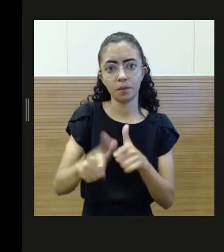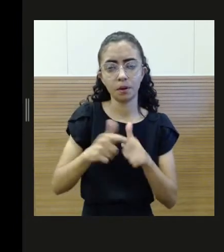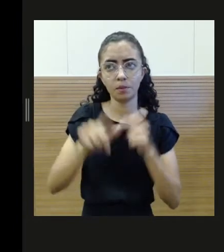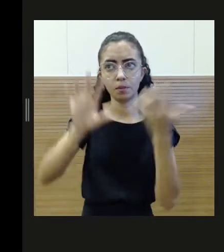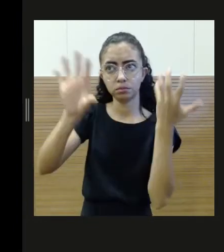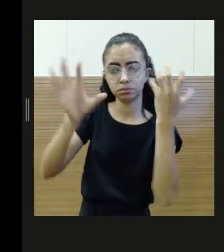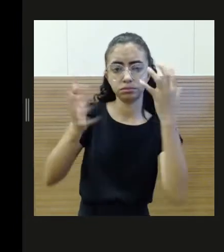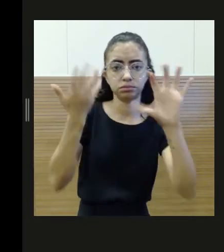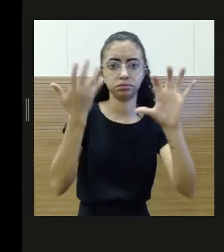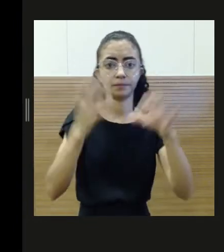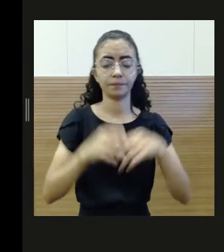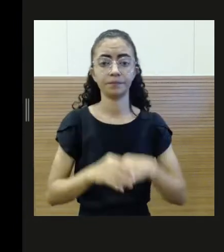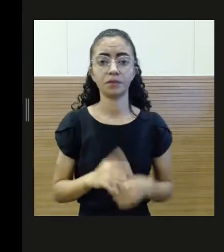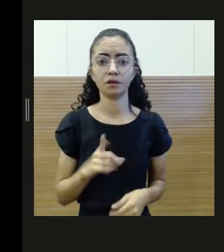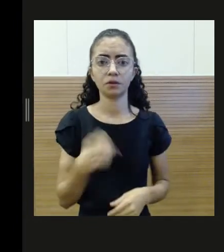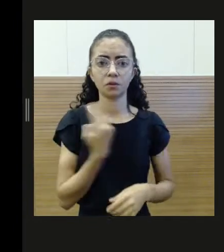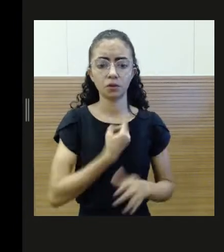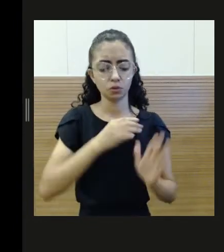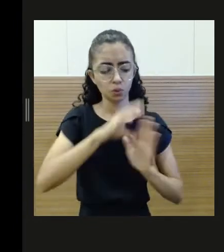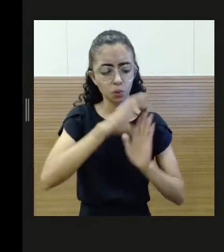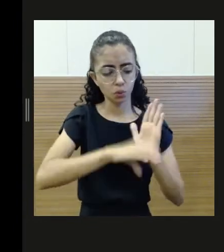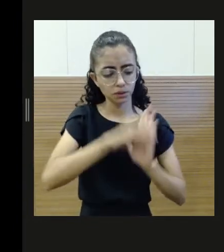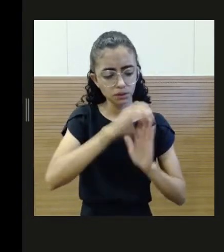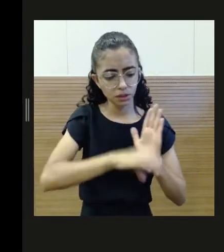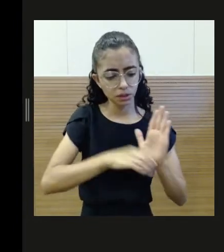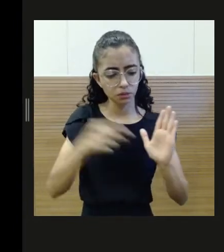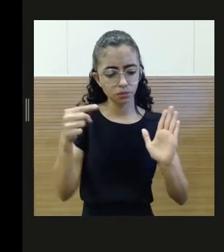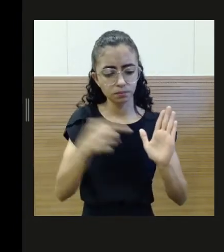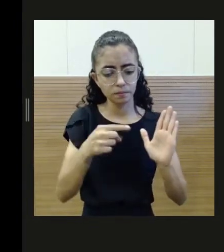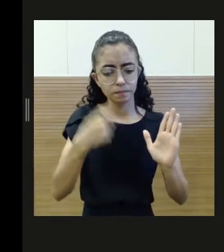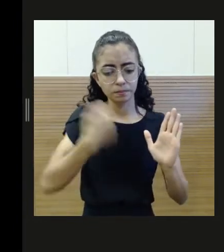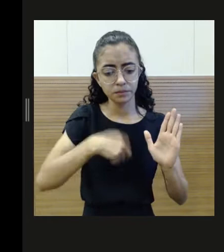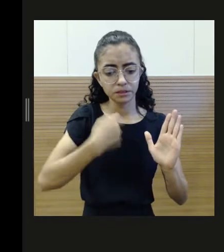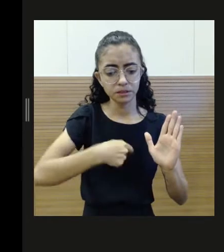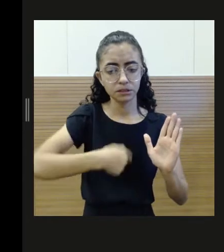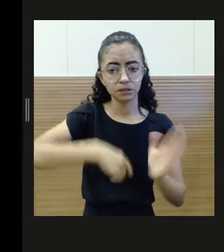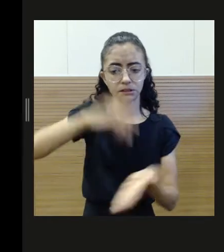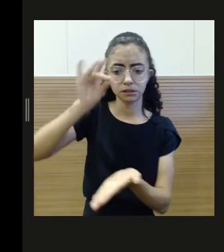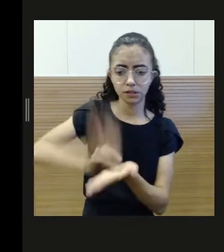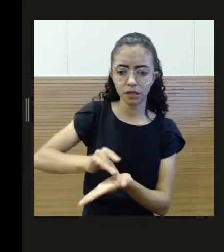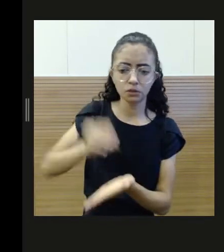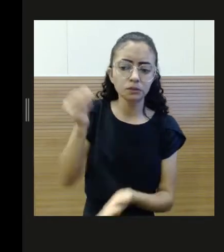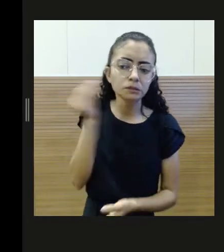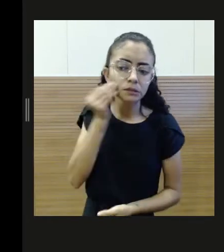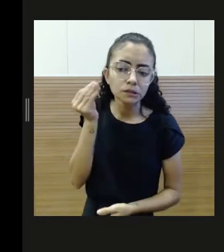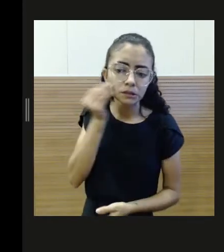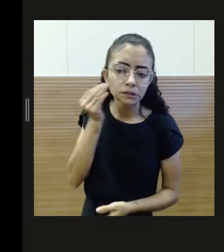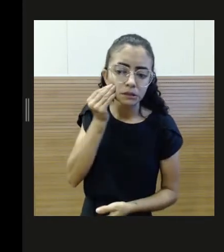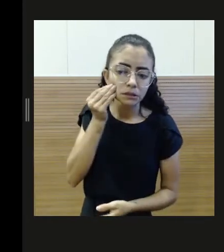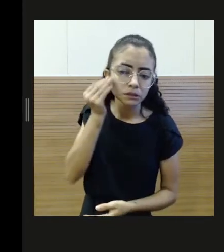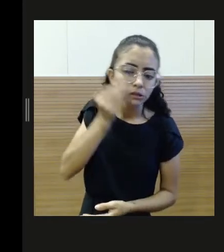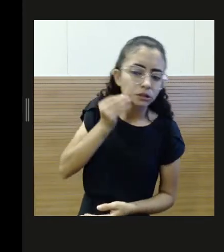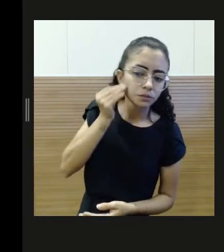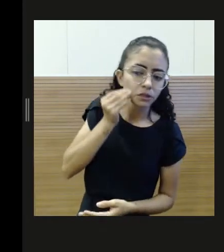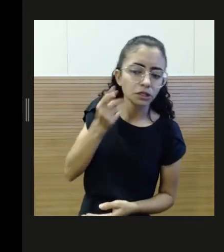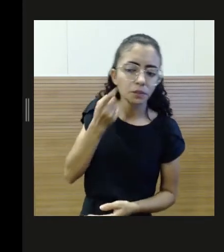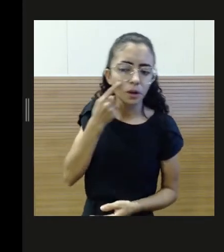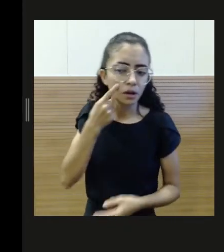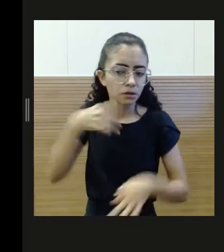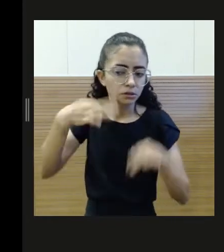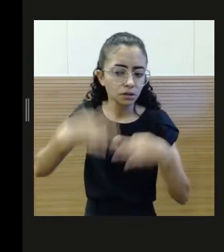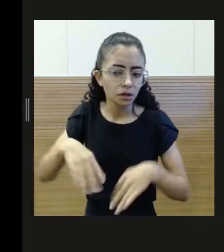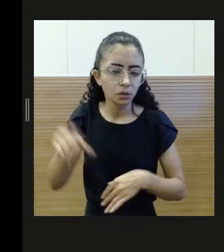conceitos, levando a novos paradigmas, têm que ser afirmados e testados. E há uma necessidade de uma